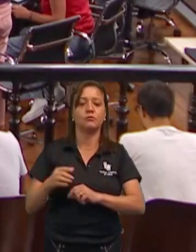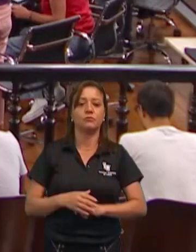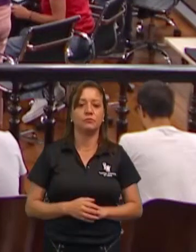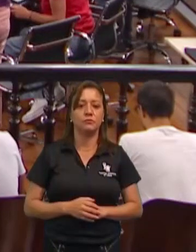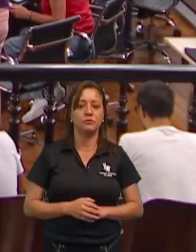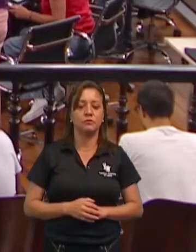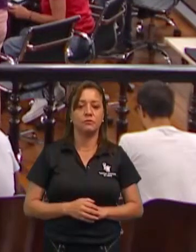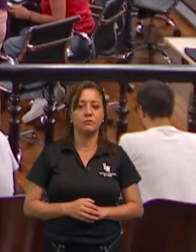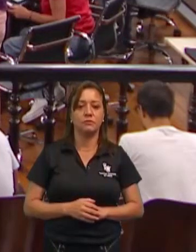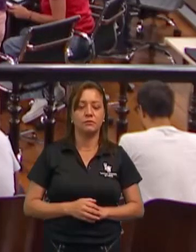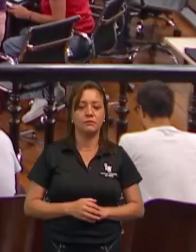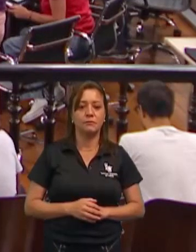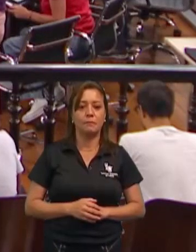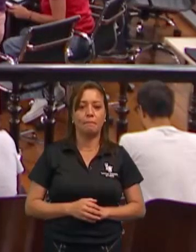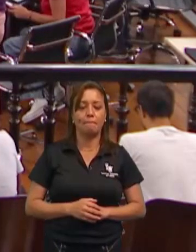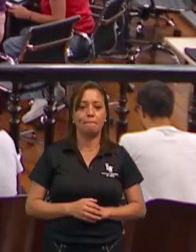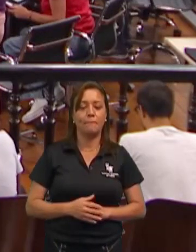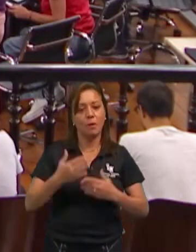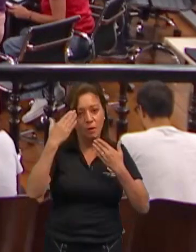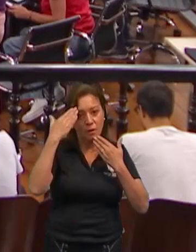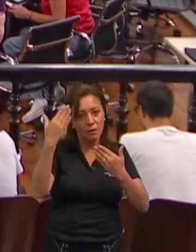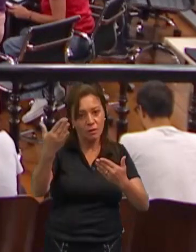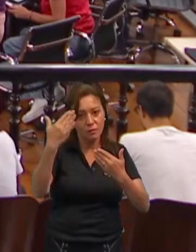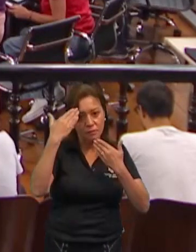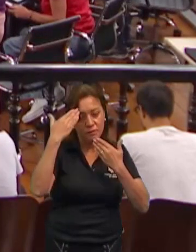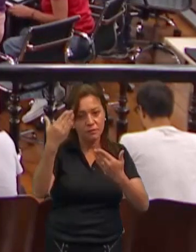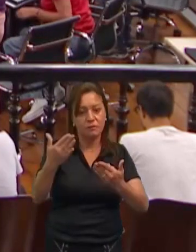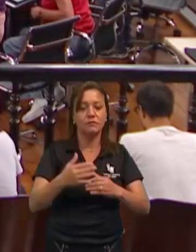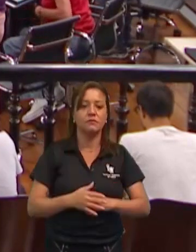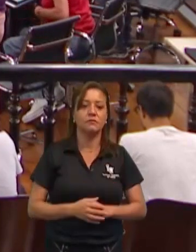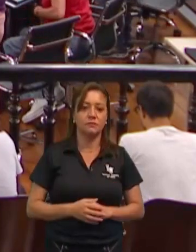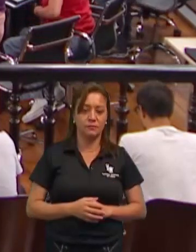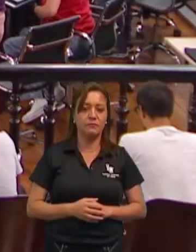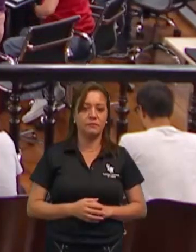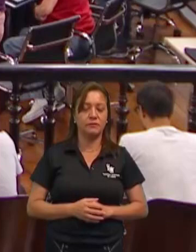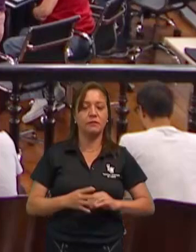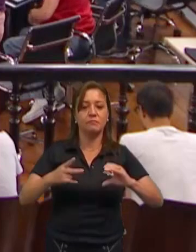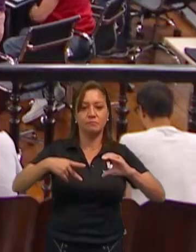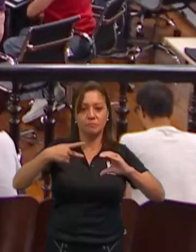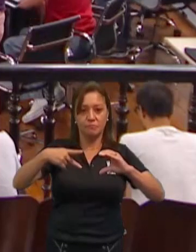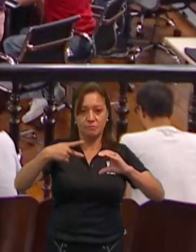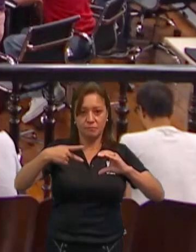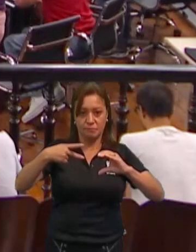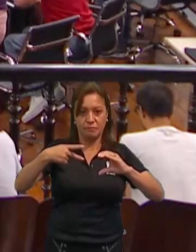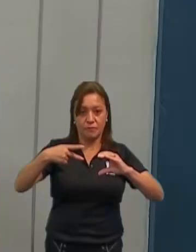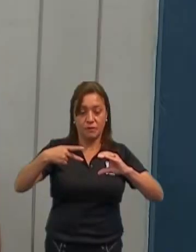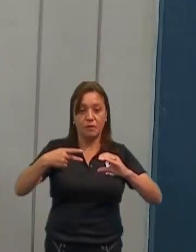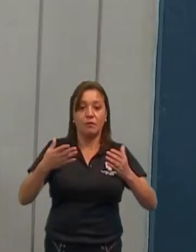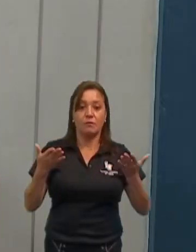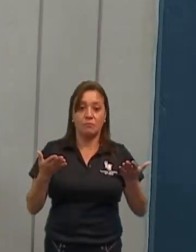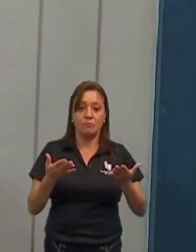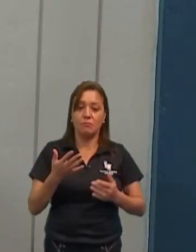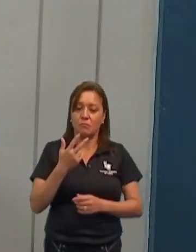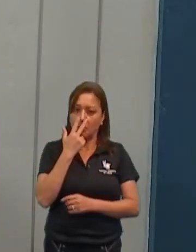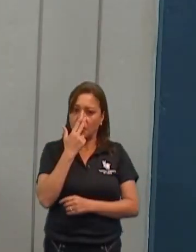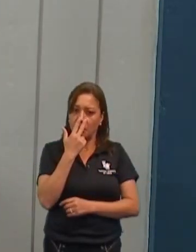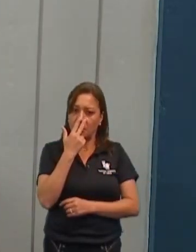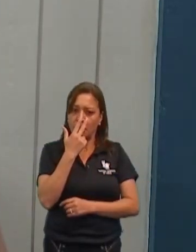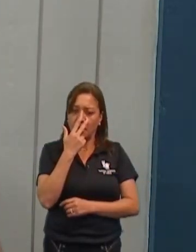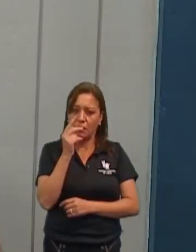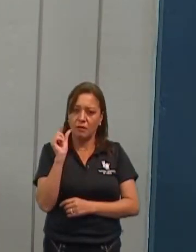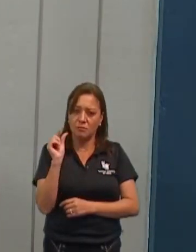Agradecer à Casa Legislativa. Parece que é uma coisa muito pequena, mas não é. Nós estamos aí